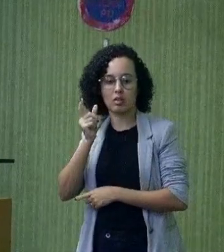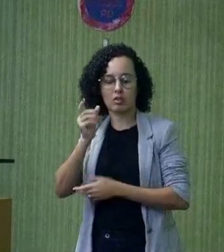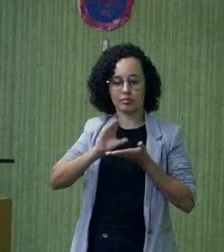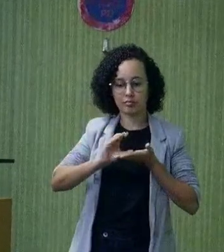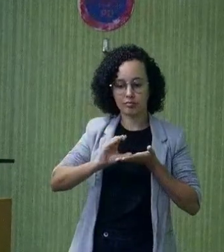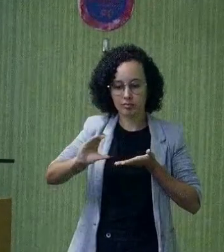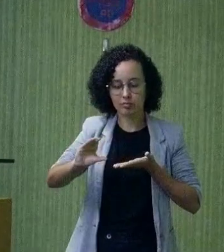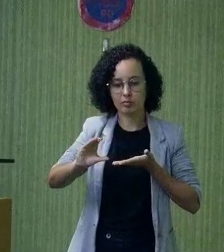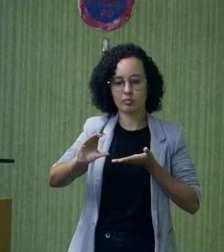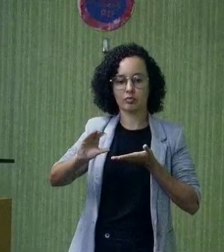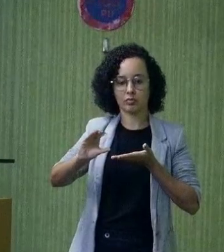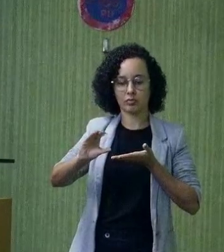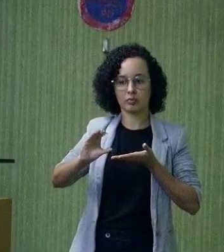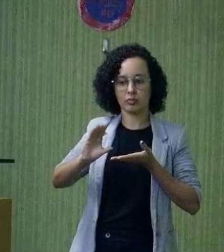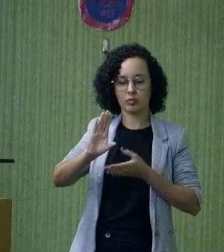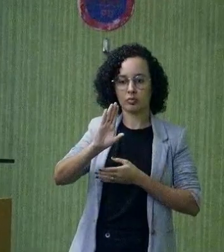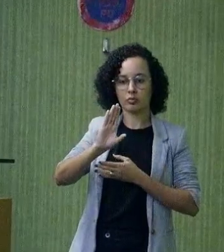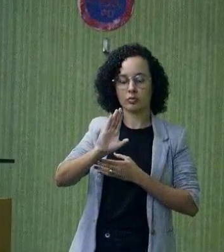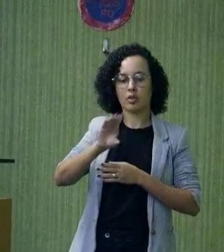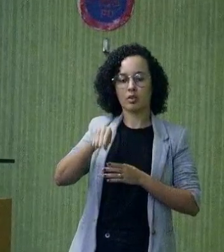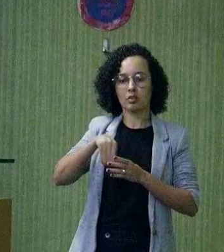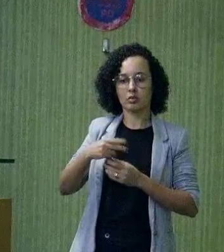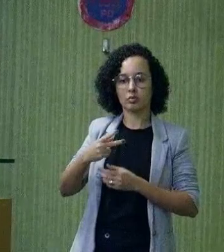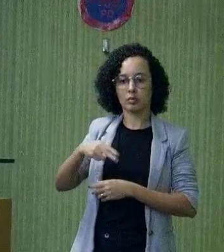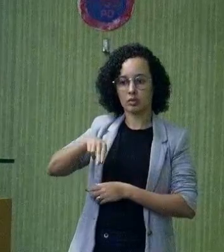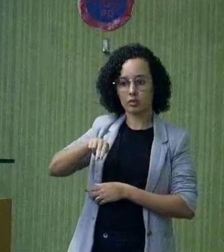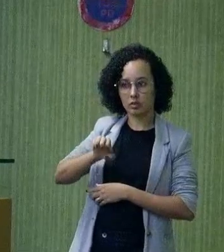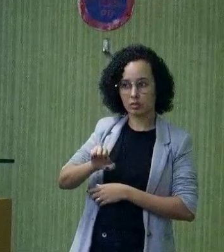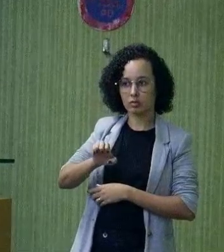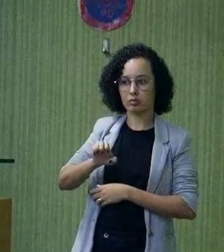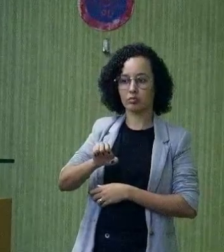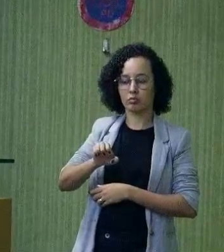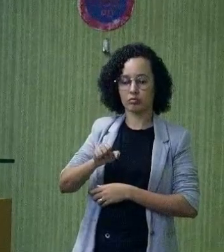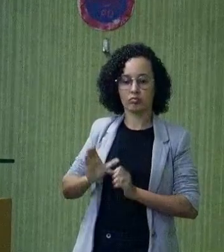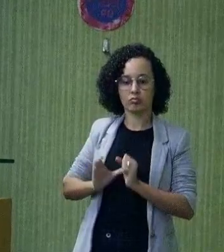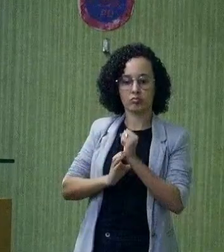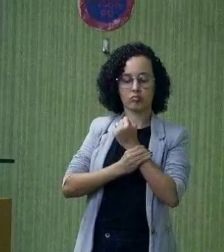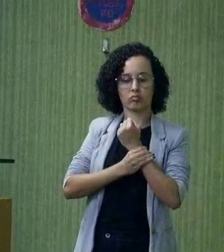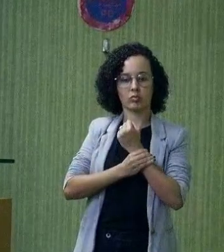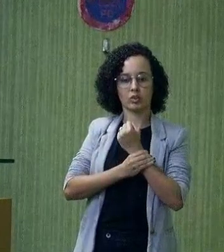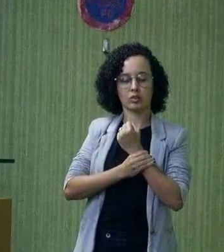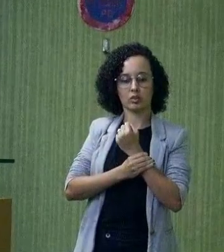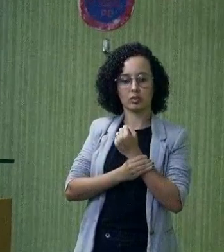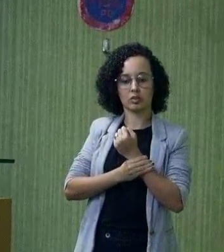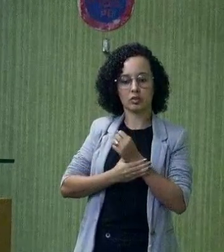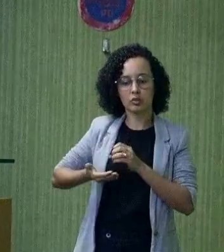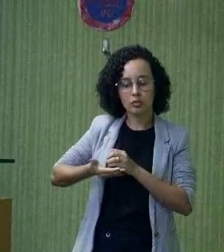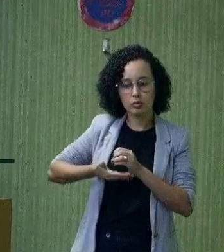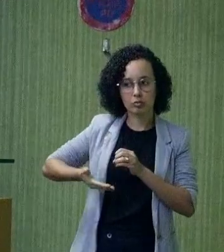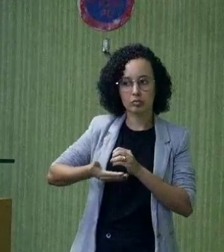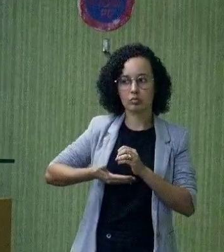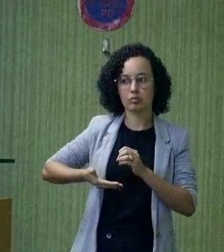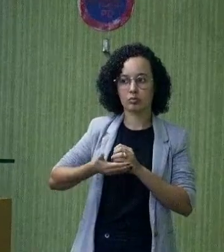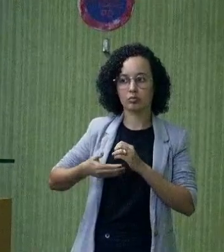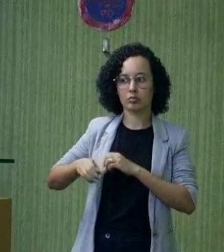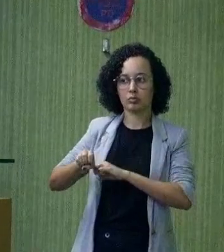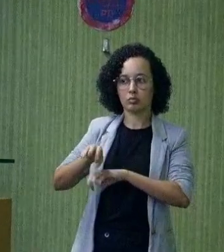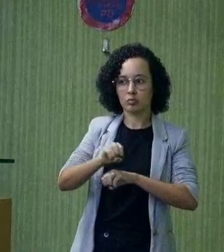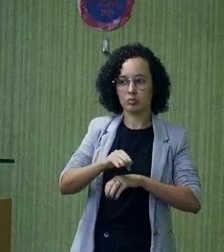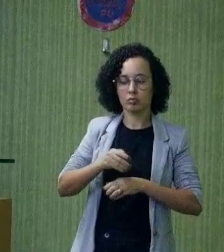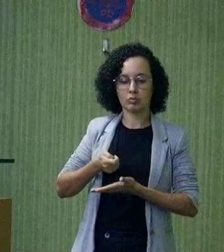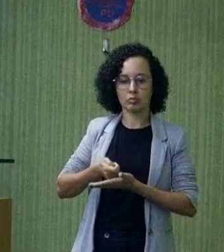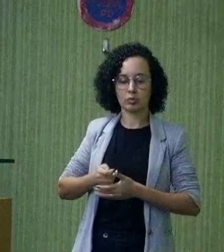através de um pne mas que viesse a garantir as necessidades do nosso ensino obrigatório né dos qu a 17 anos